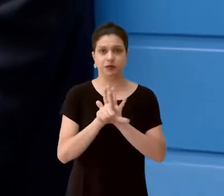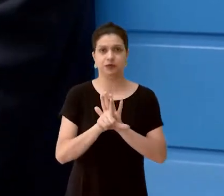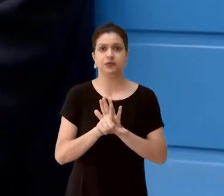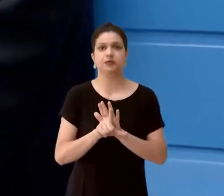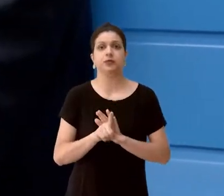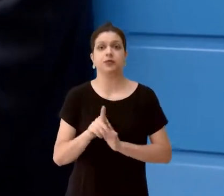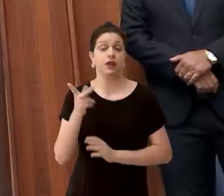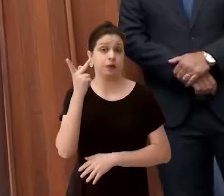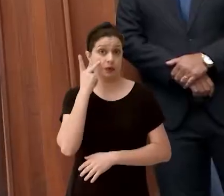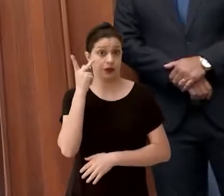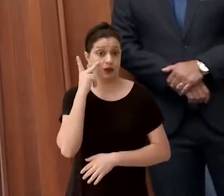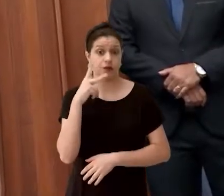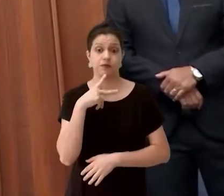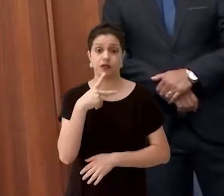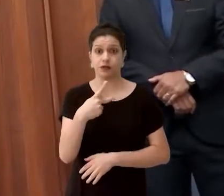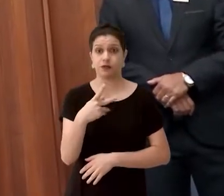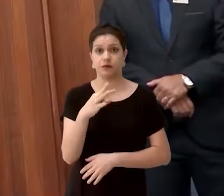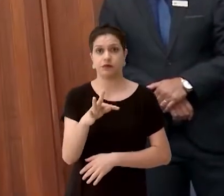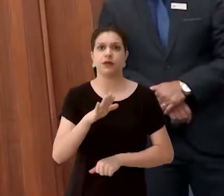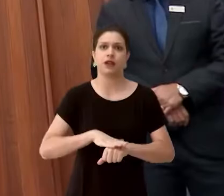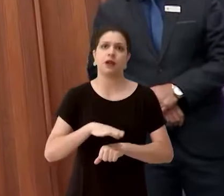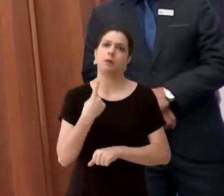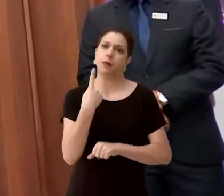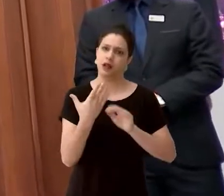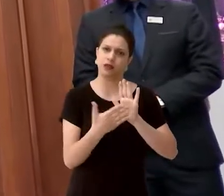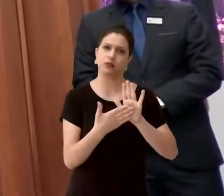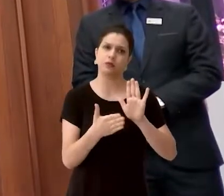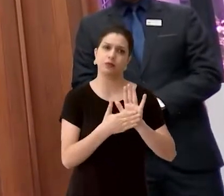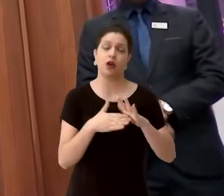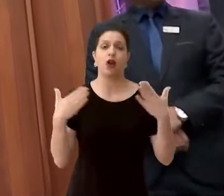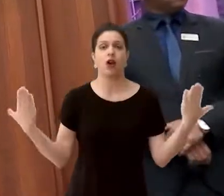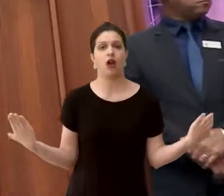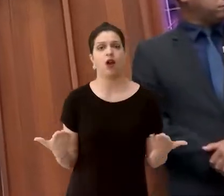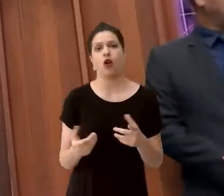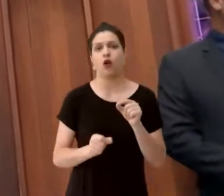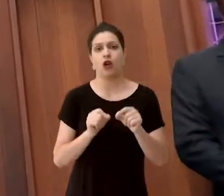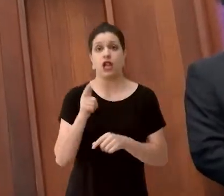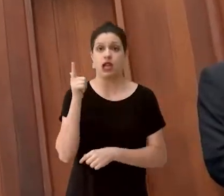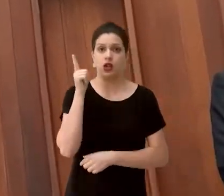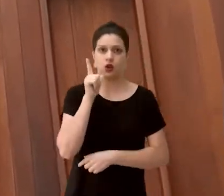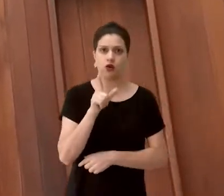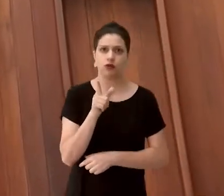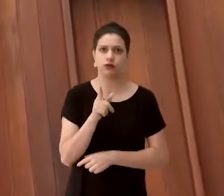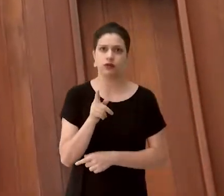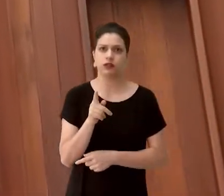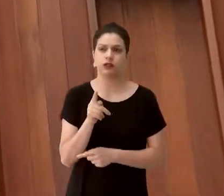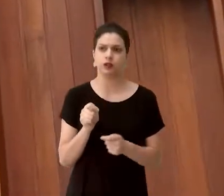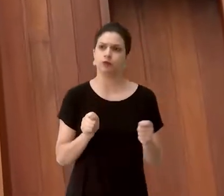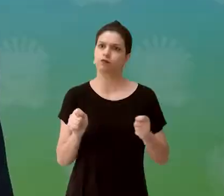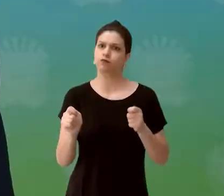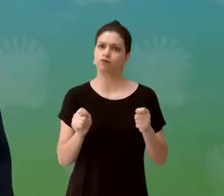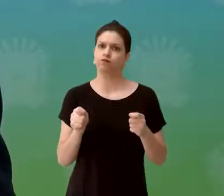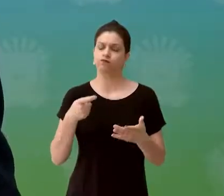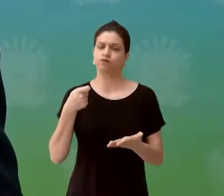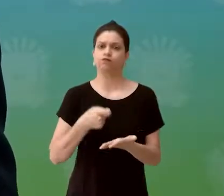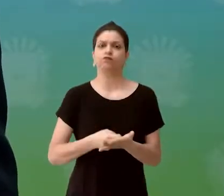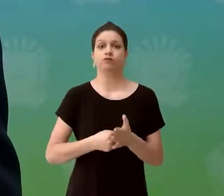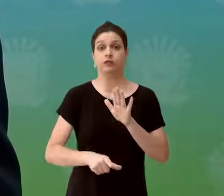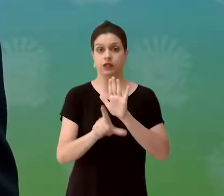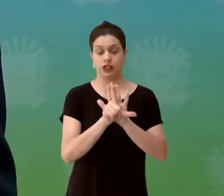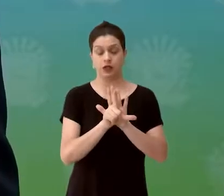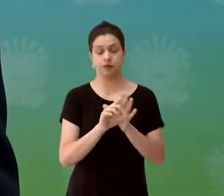Pedro Kemp, do PT, apresentou mais uma proposta, agora para garantir mais rigidez nessa lei. Essa